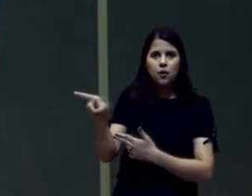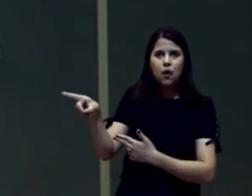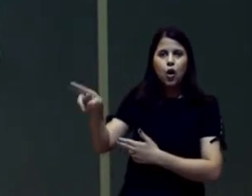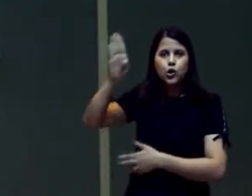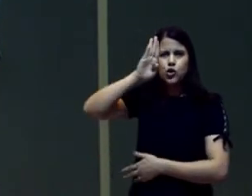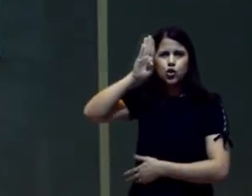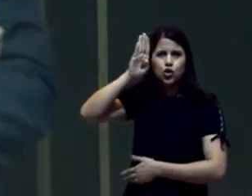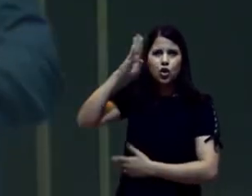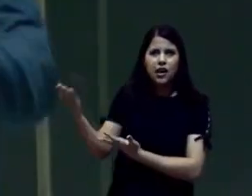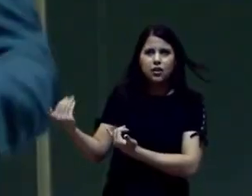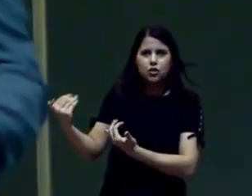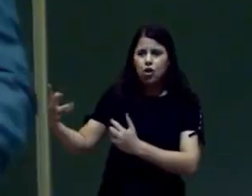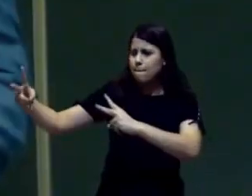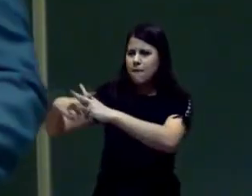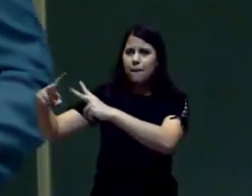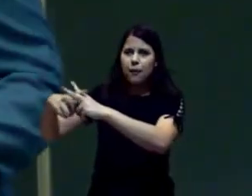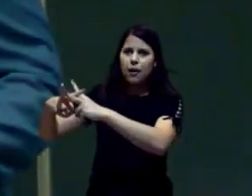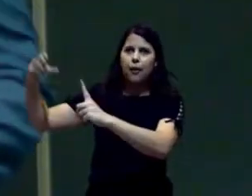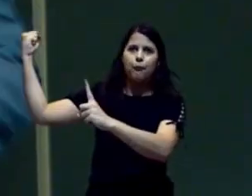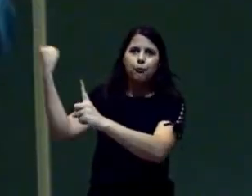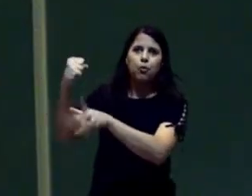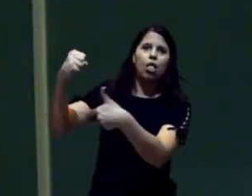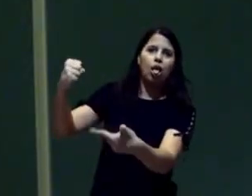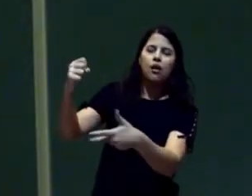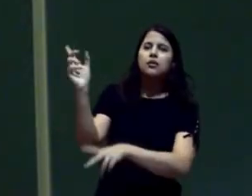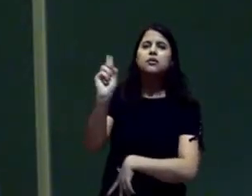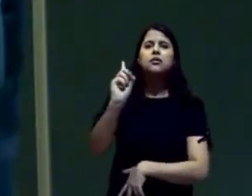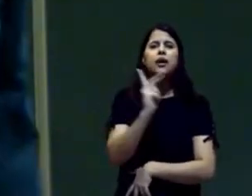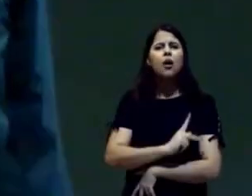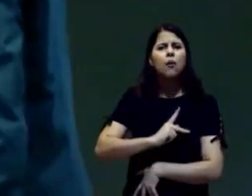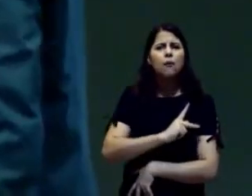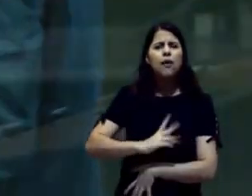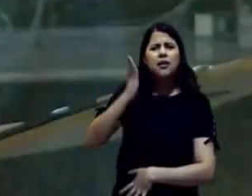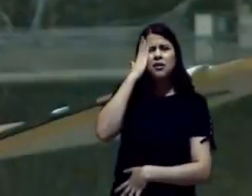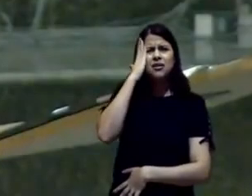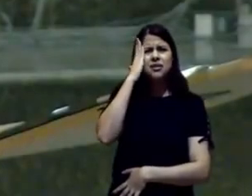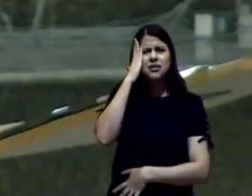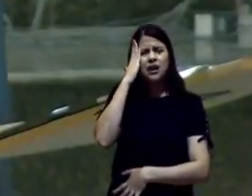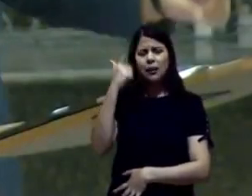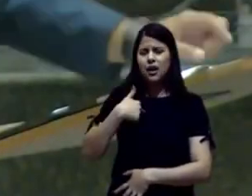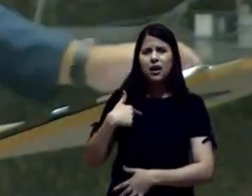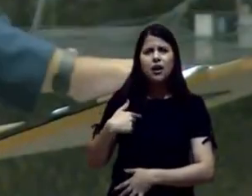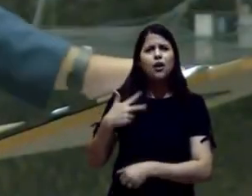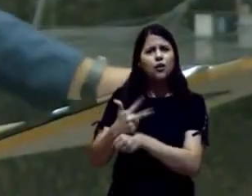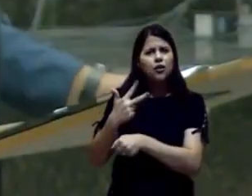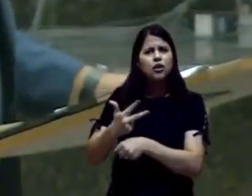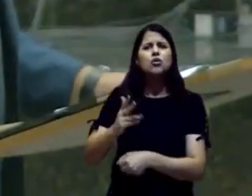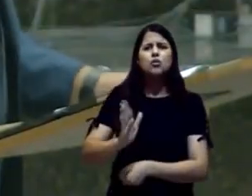batalha. Poderia parecer até poético e bonito dizendo: o soldado Paulo caiu em batalha. Mas não é assim que Paulo